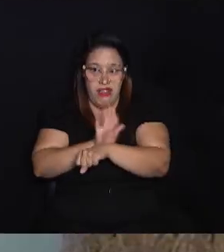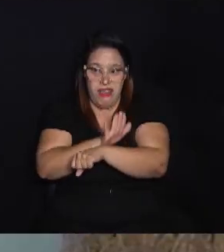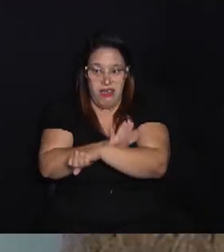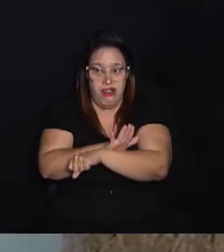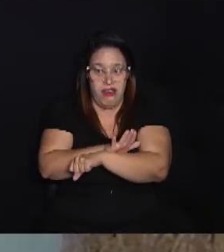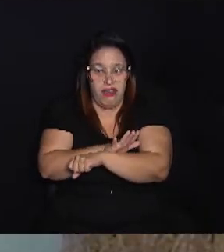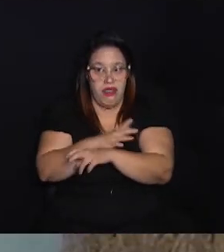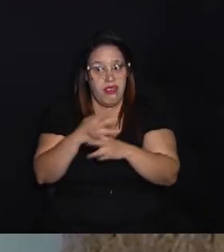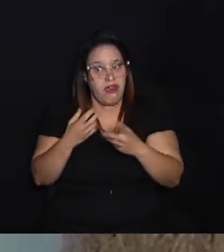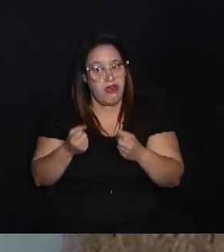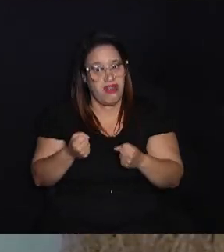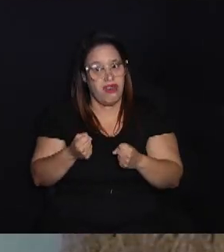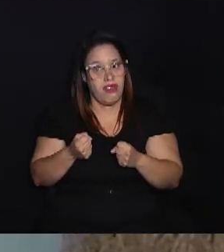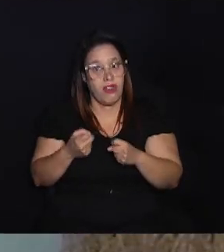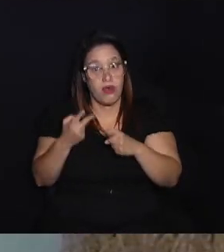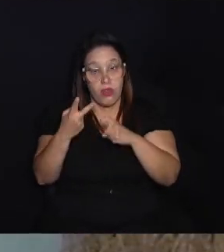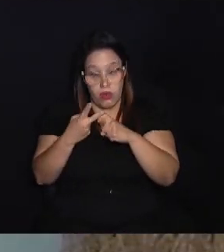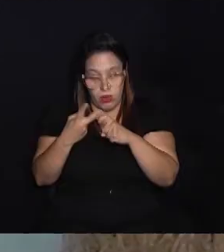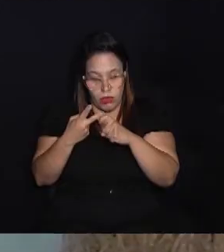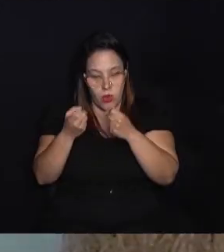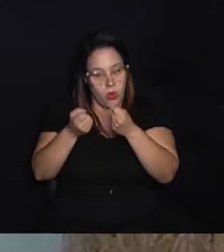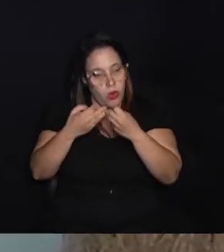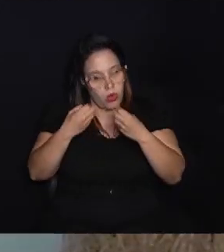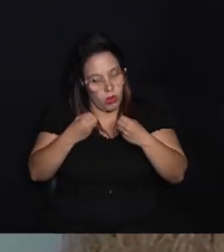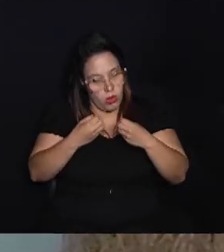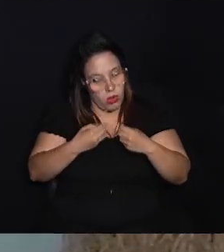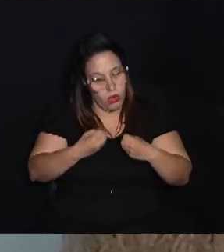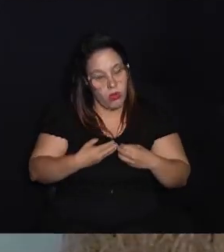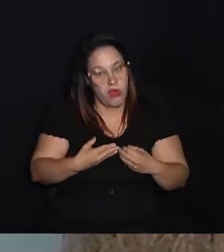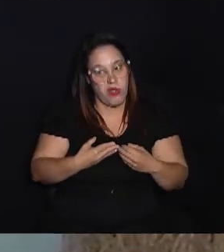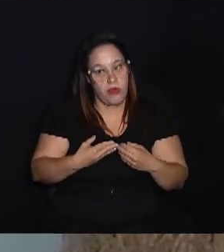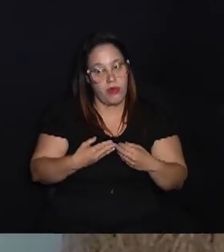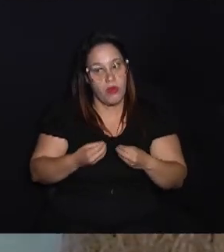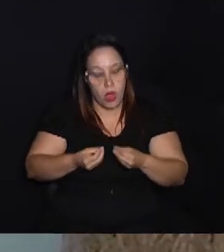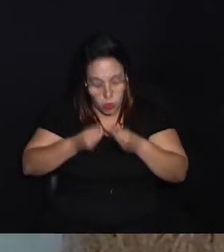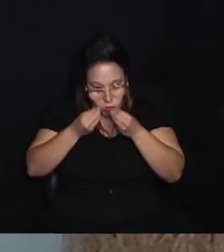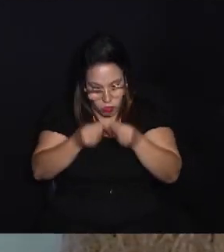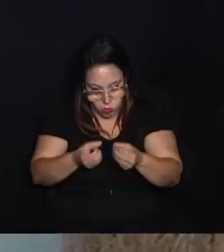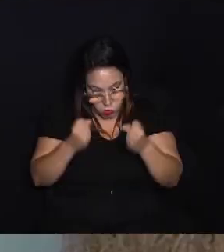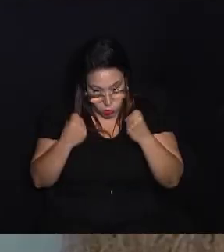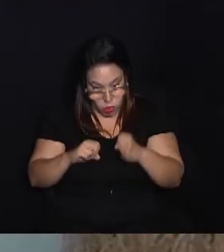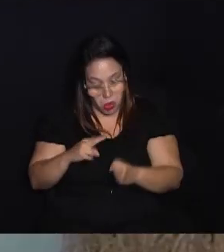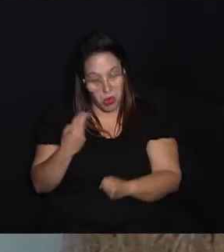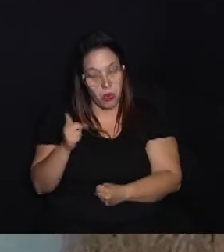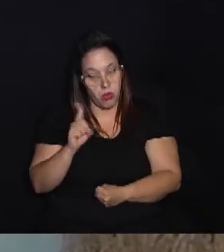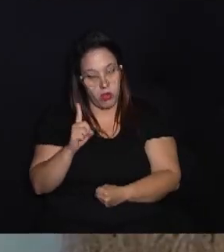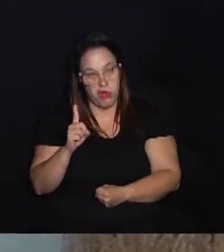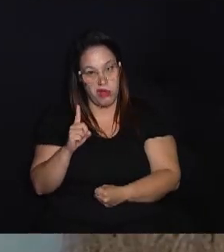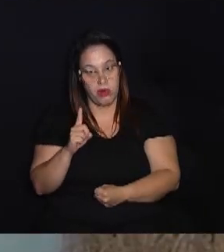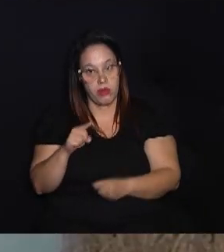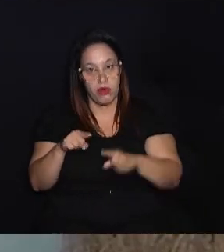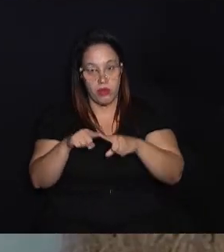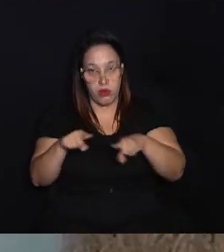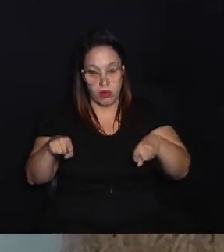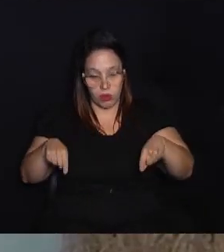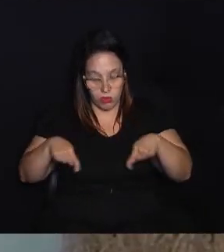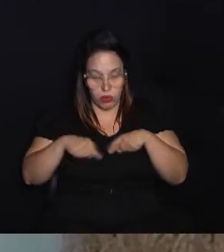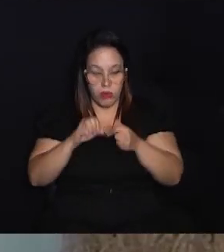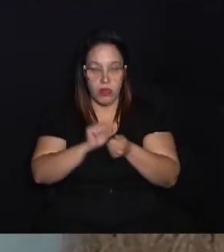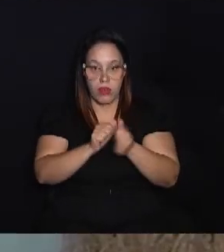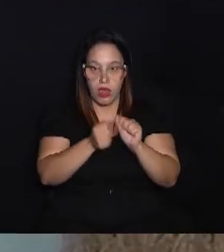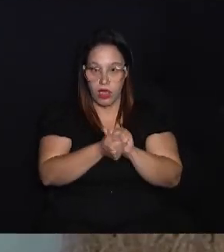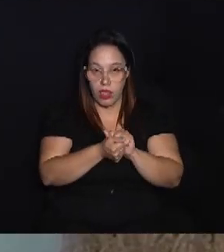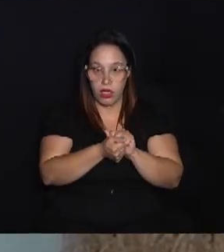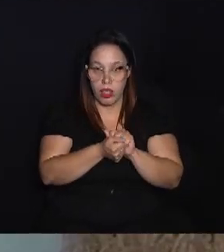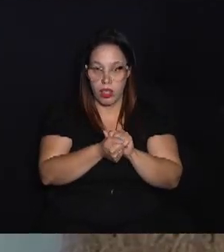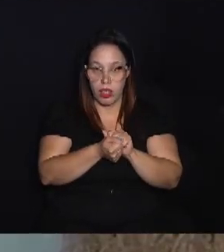o animal, você ir numa consulta de orientação. O que eu posso dar, o que eu não posso dar, o que eu tenho que fazer, deixar de fazer. O meu ambiente está adequado, eu posso usar isso de